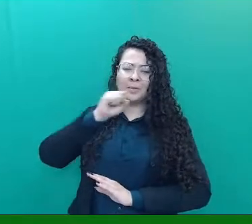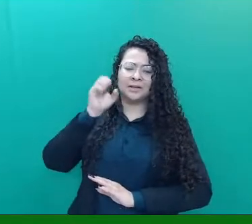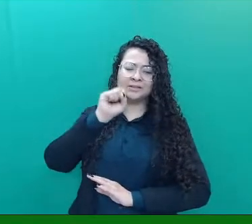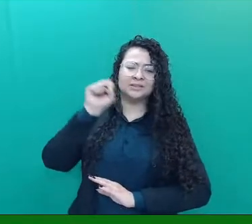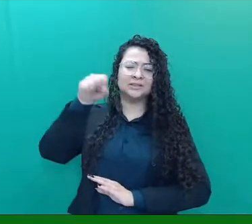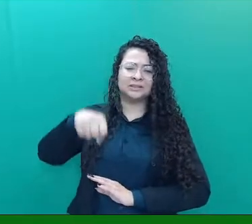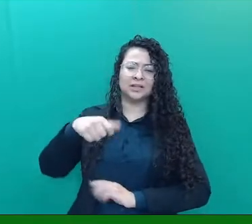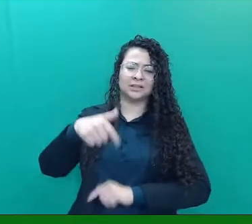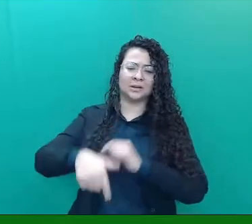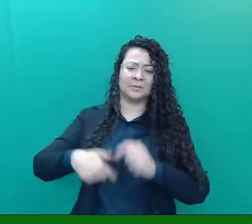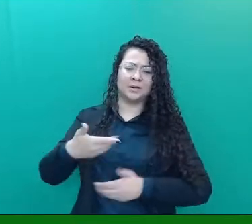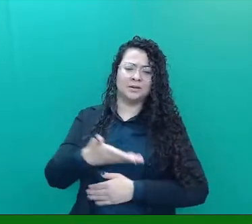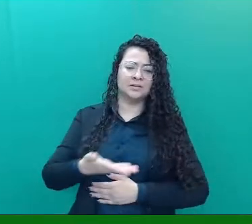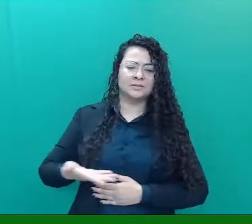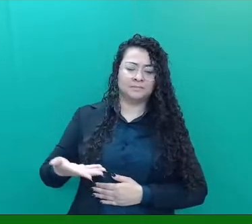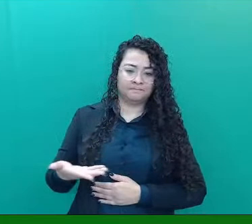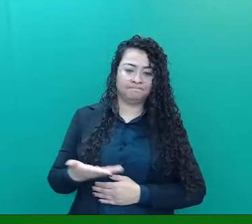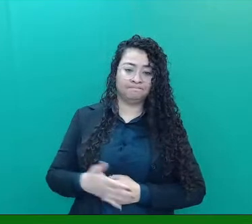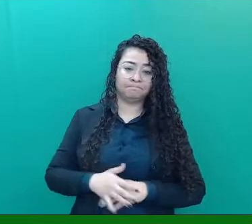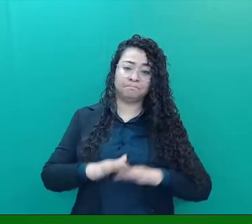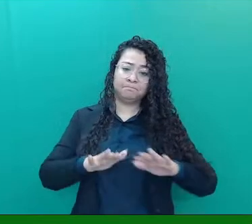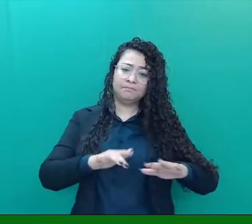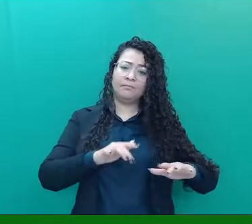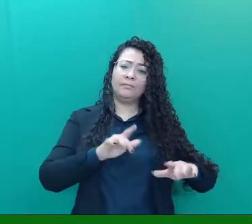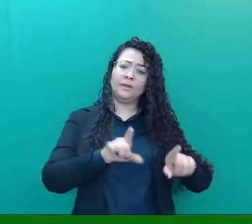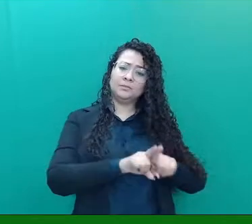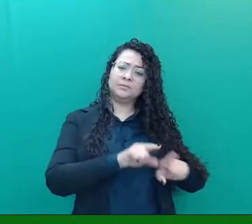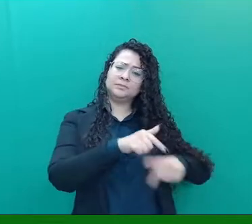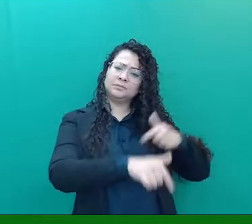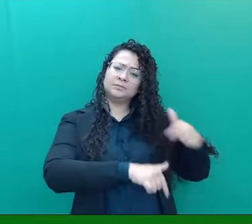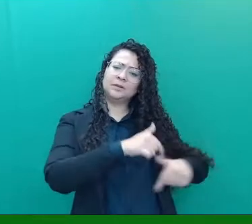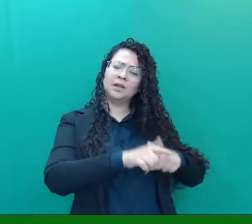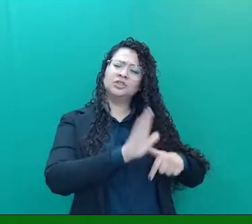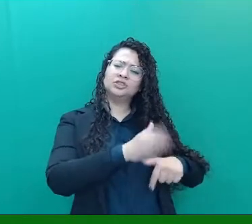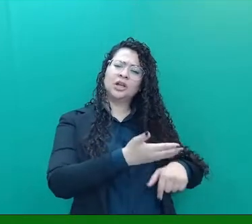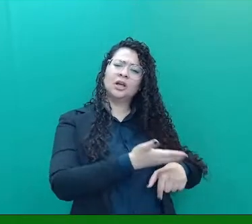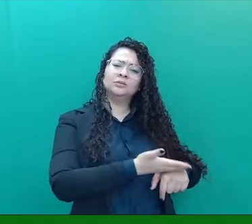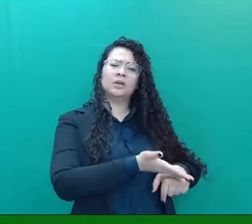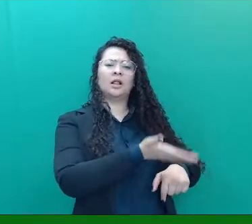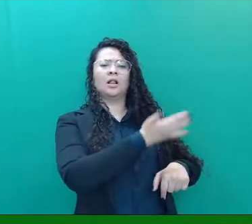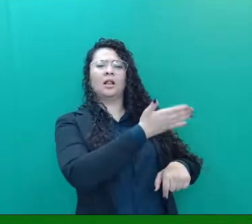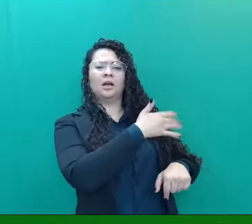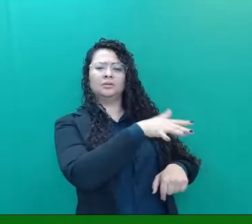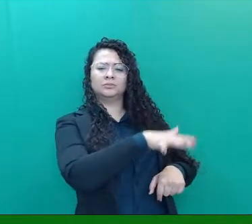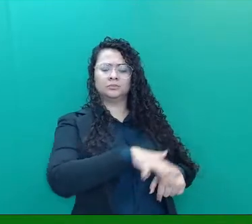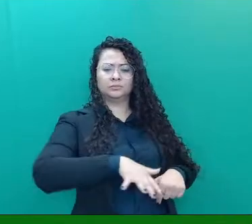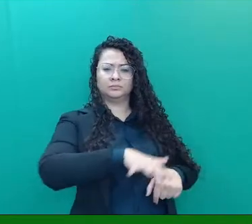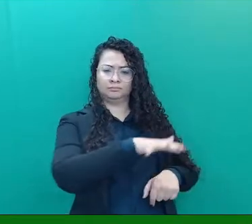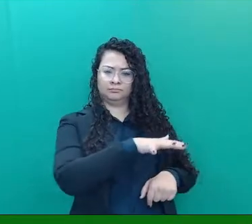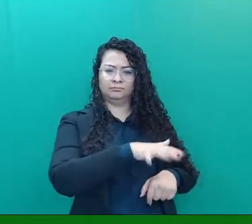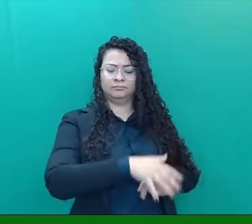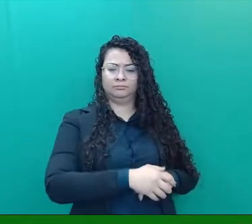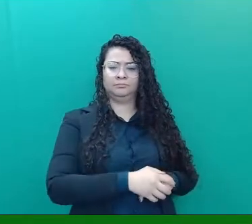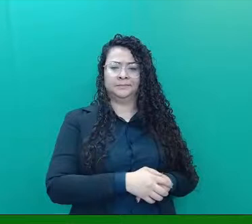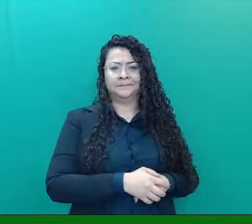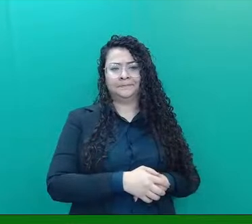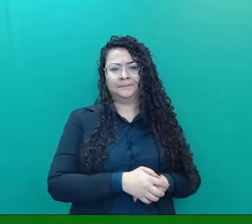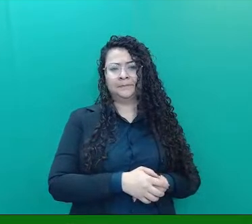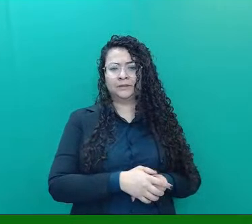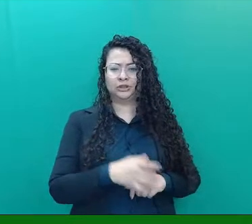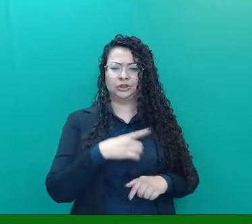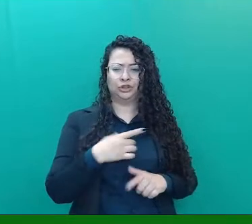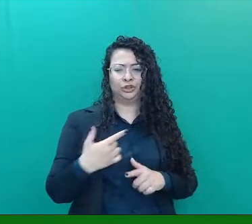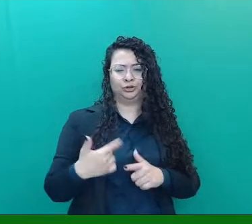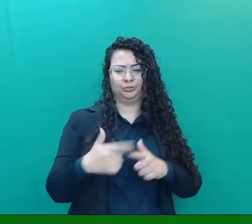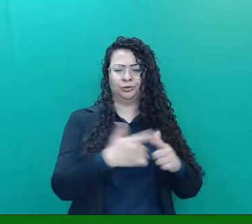aqui, mas eu trabalho numa área, eu trabalhei durante alguns anos no Brasil em uma área que padecia de alguns problemas